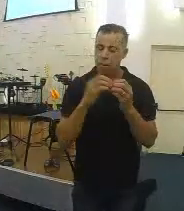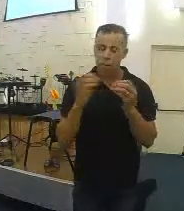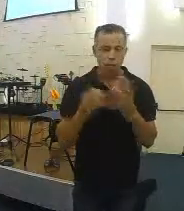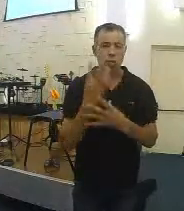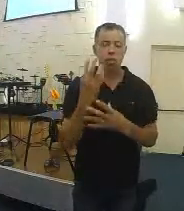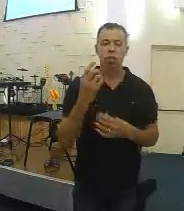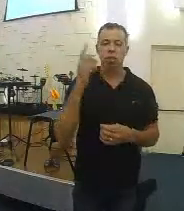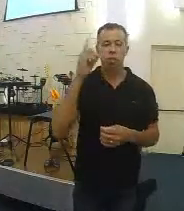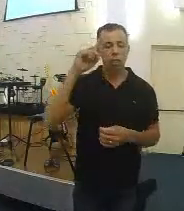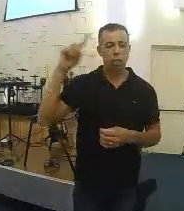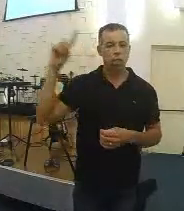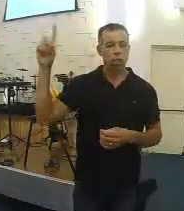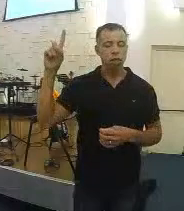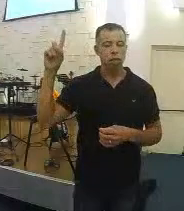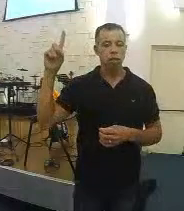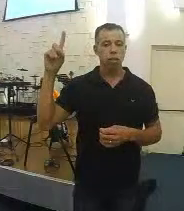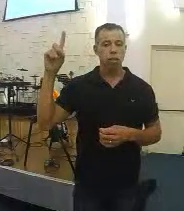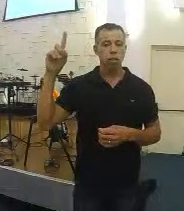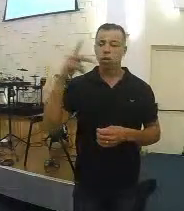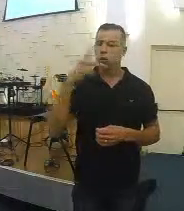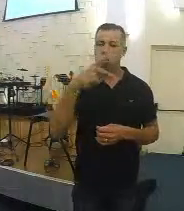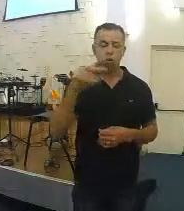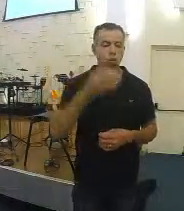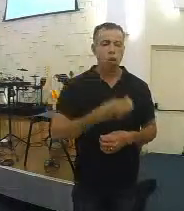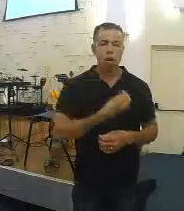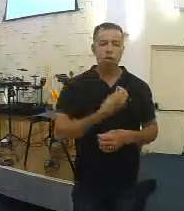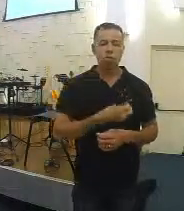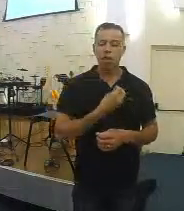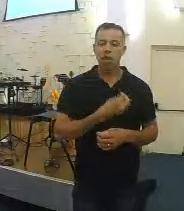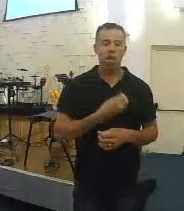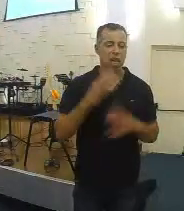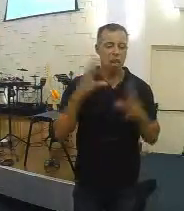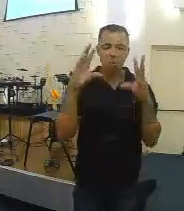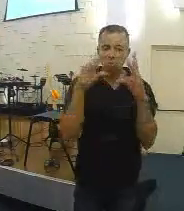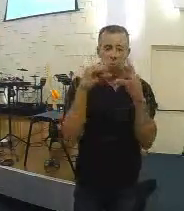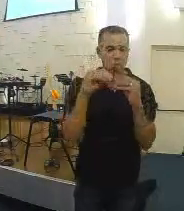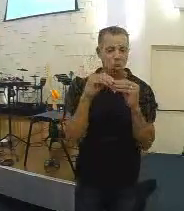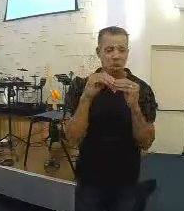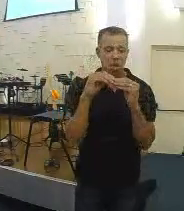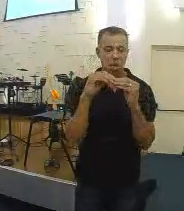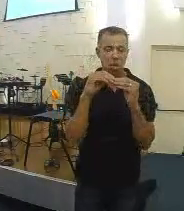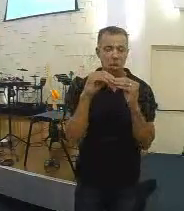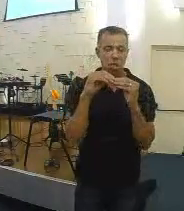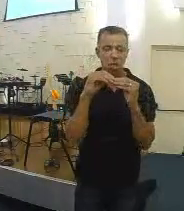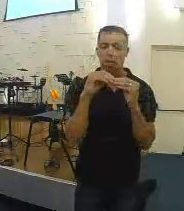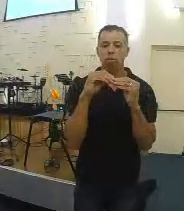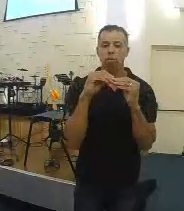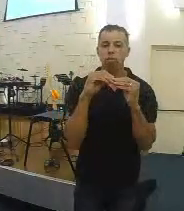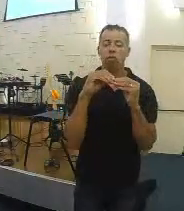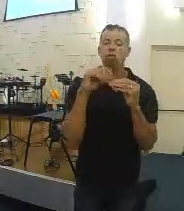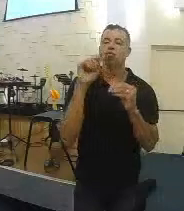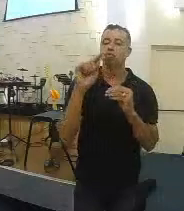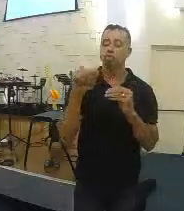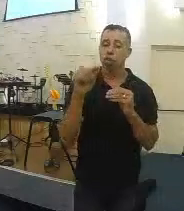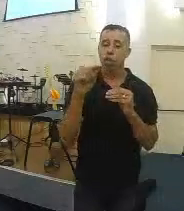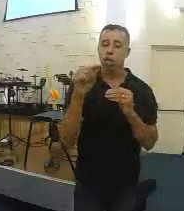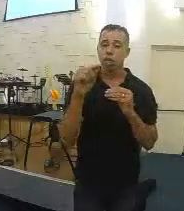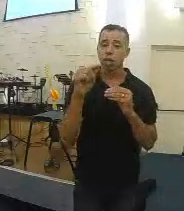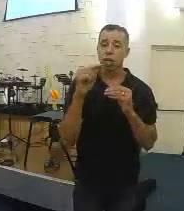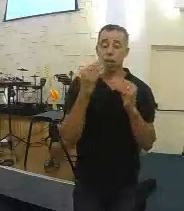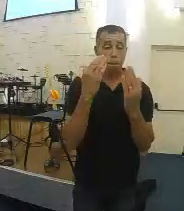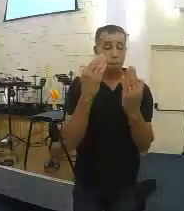Sua vida não tem pequena importância, você é imagem e semelhança de Deus. Num tempo, meus